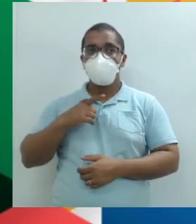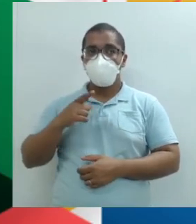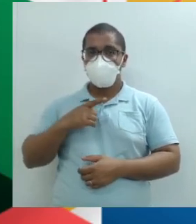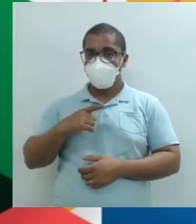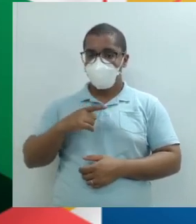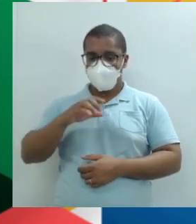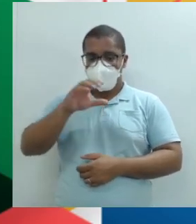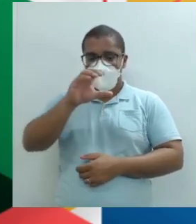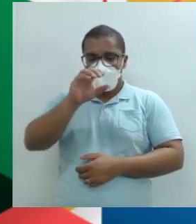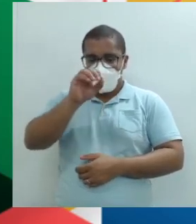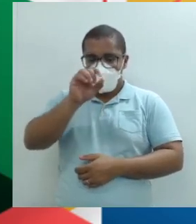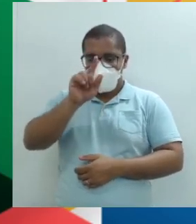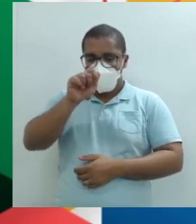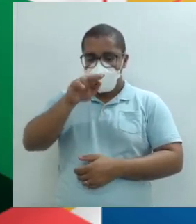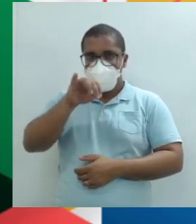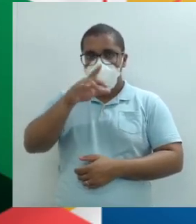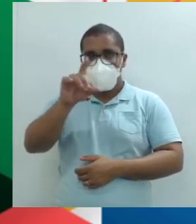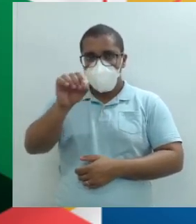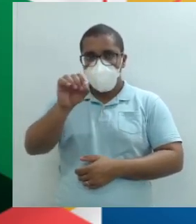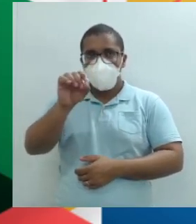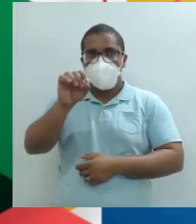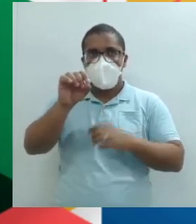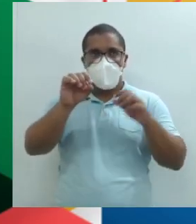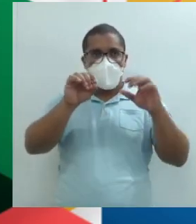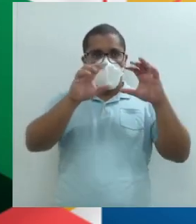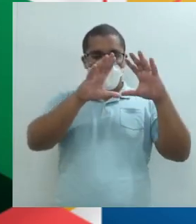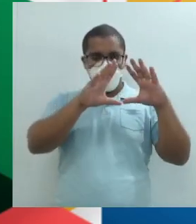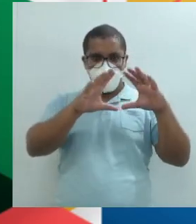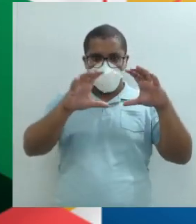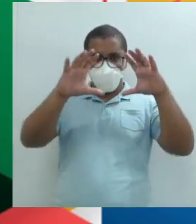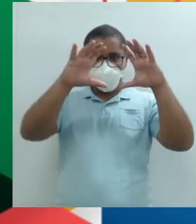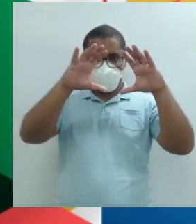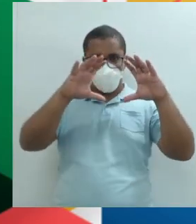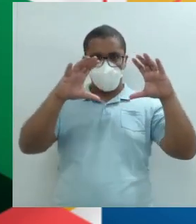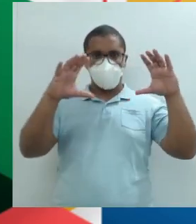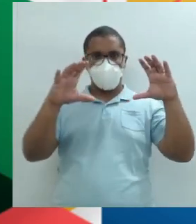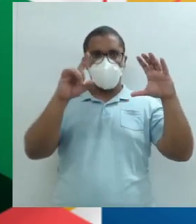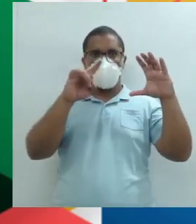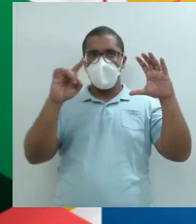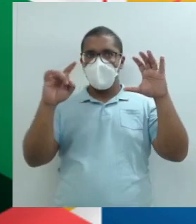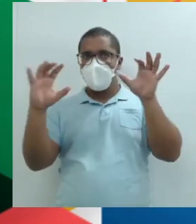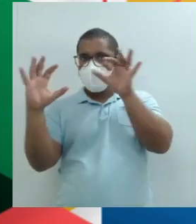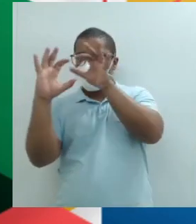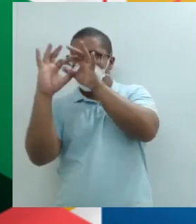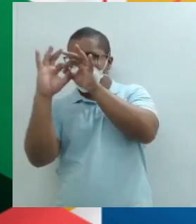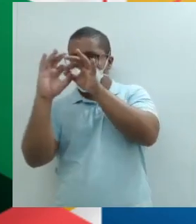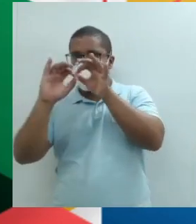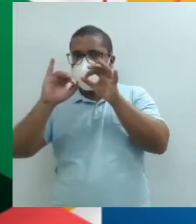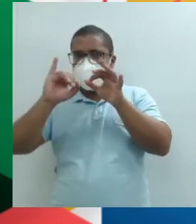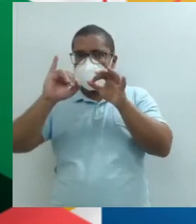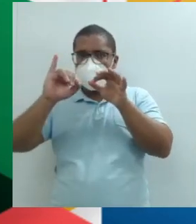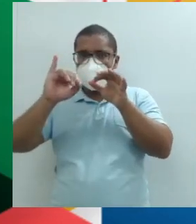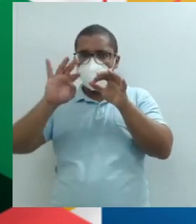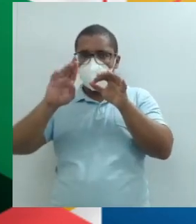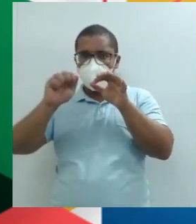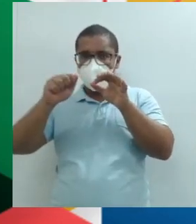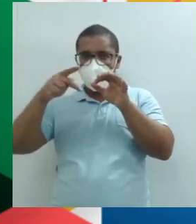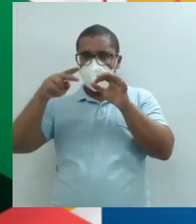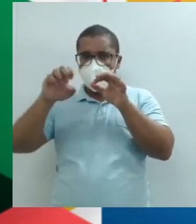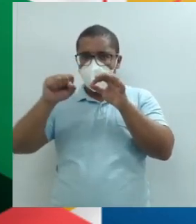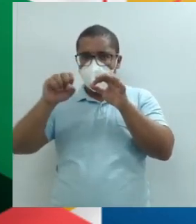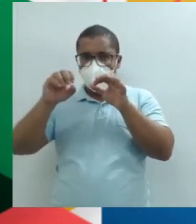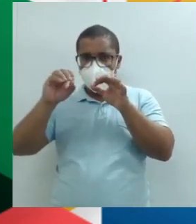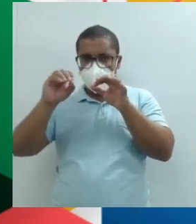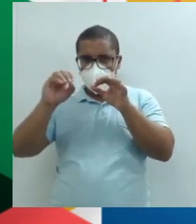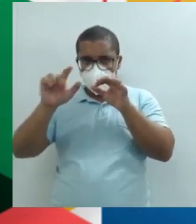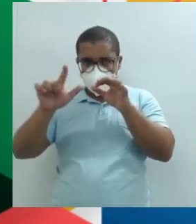a cognição, fazendo ali, né, uma intersecção com o intrapessoal e o interpessoal. Olha o que é que